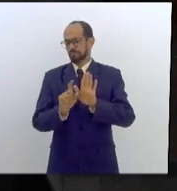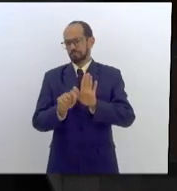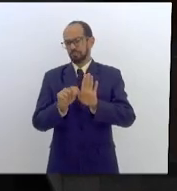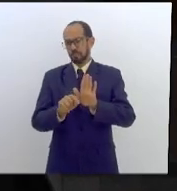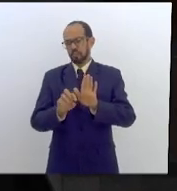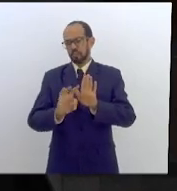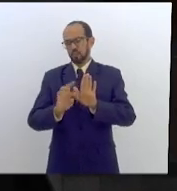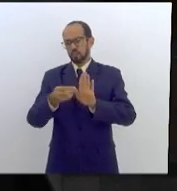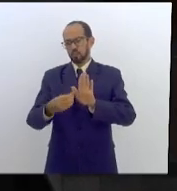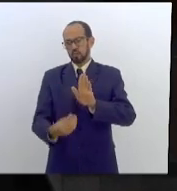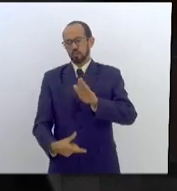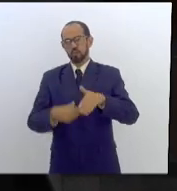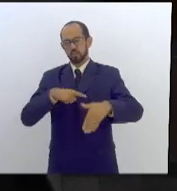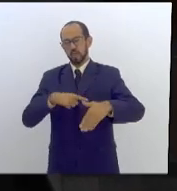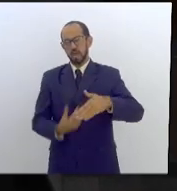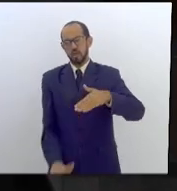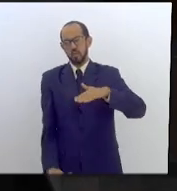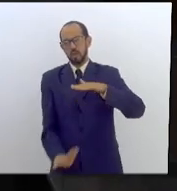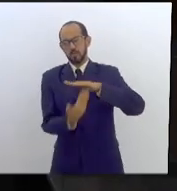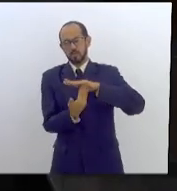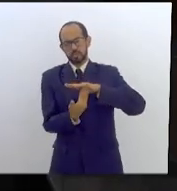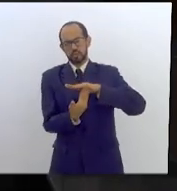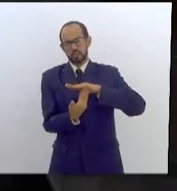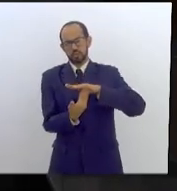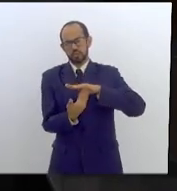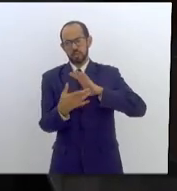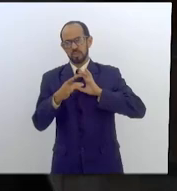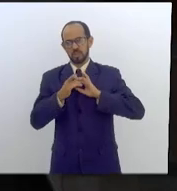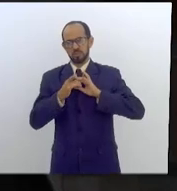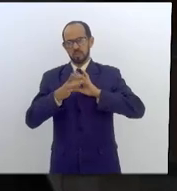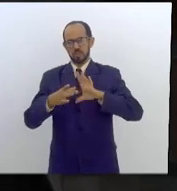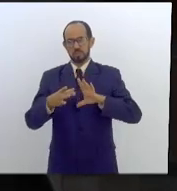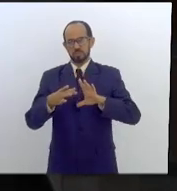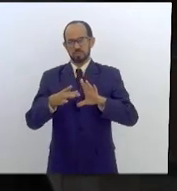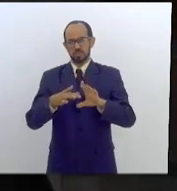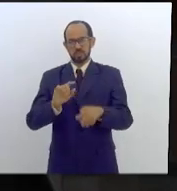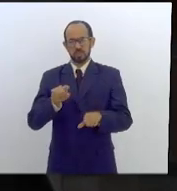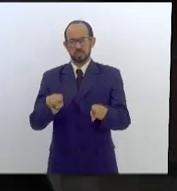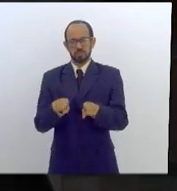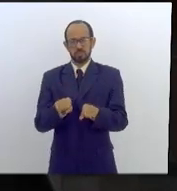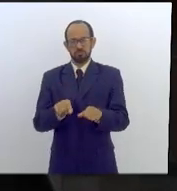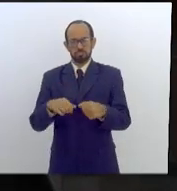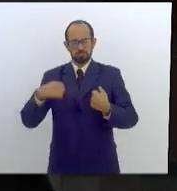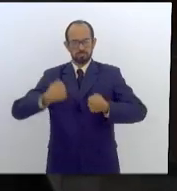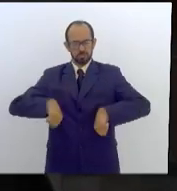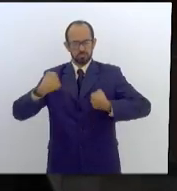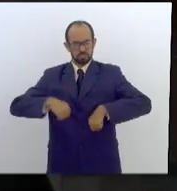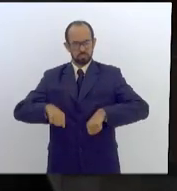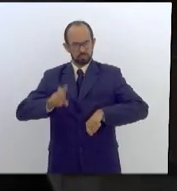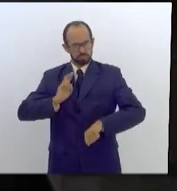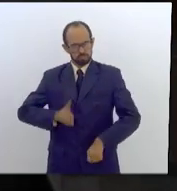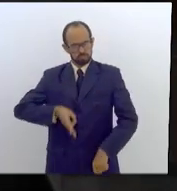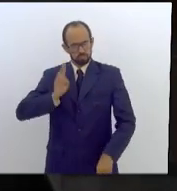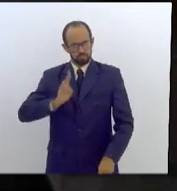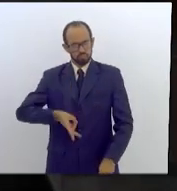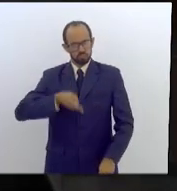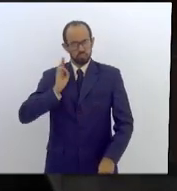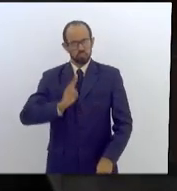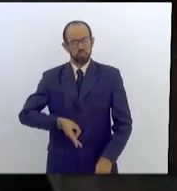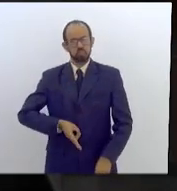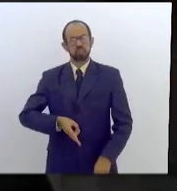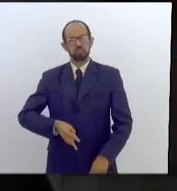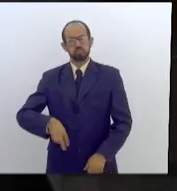tem limite e que a democracia a que sempre se